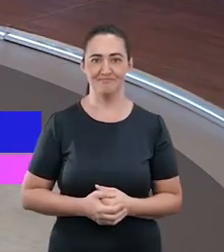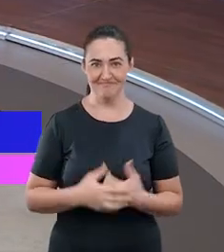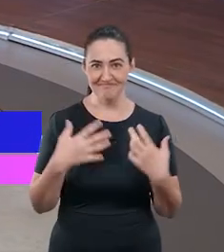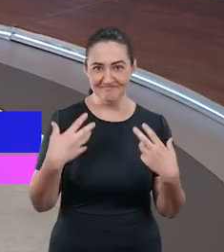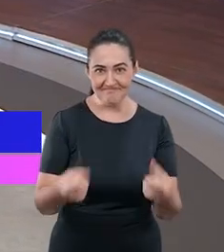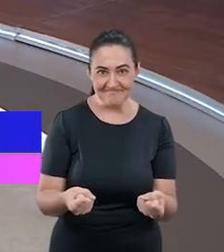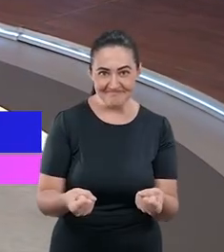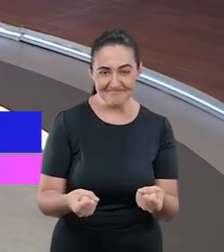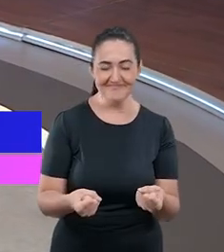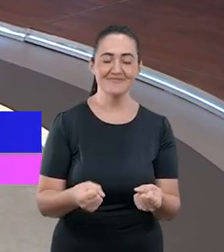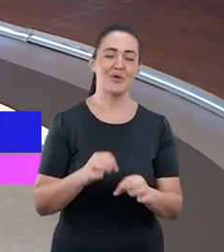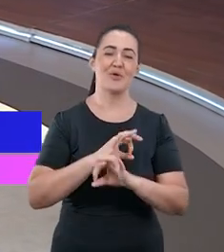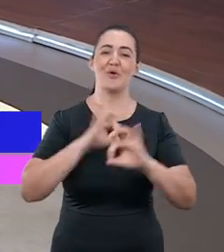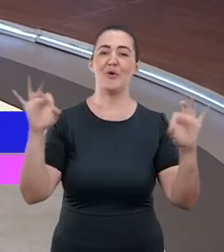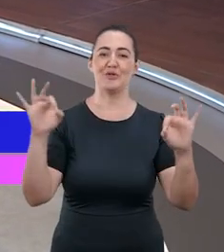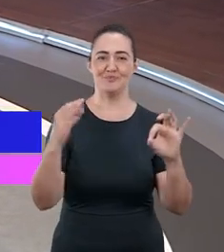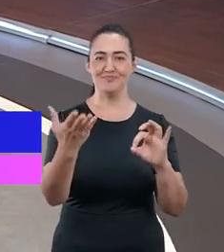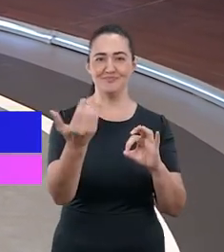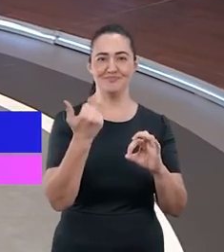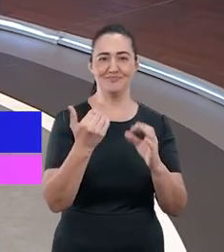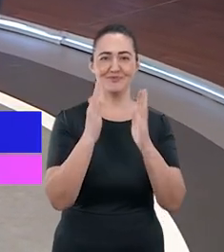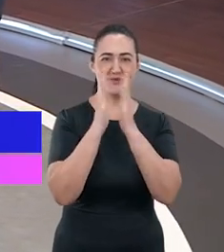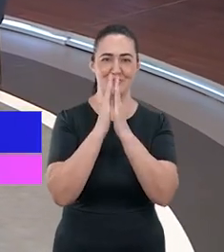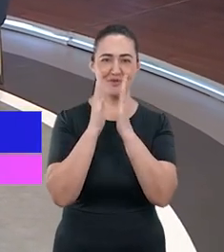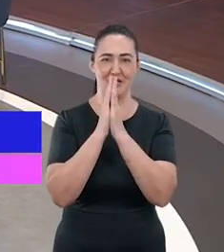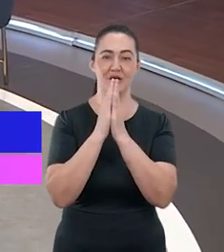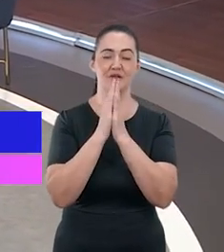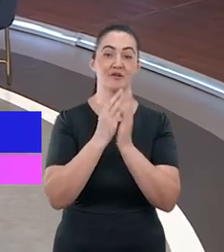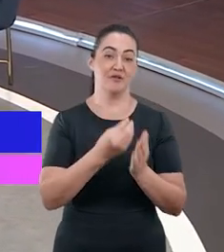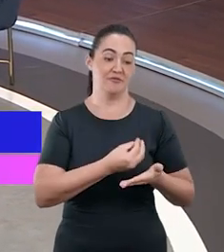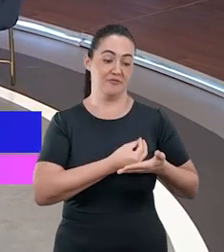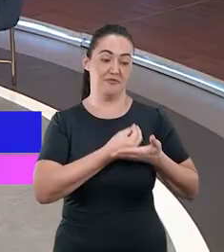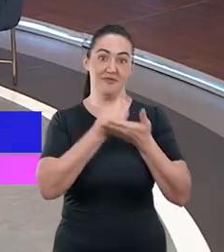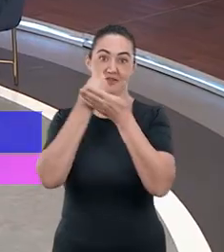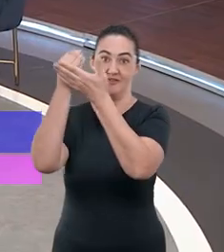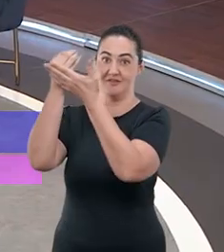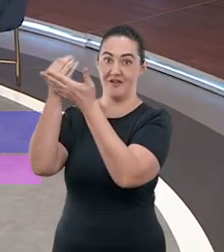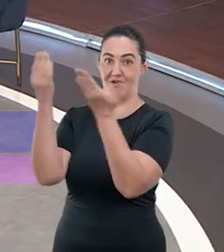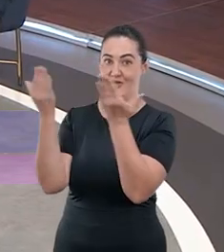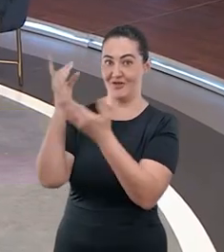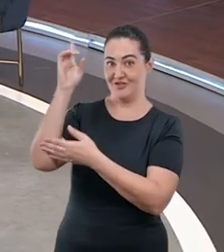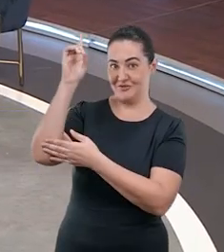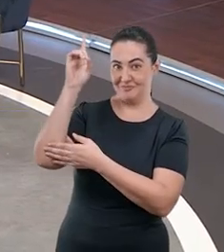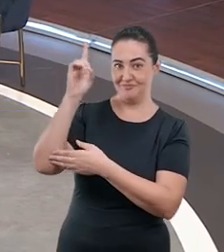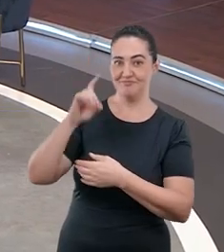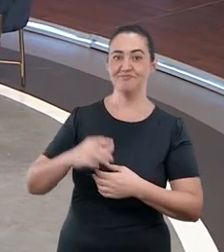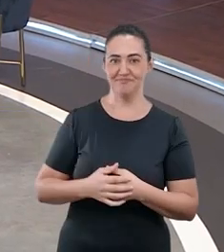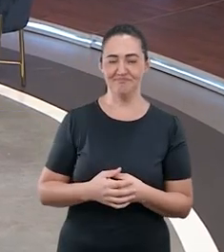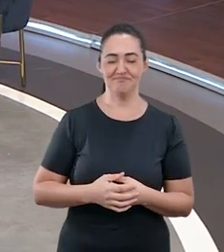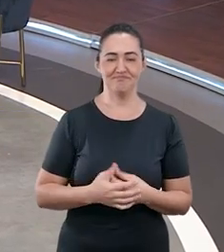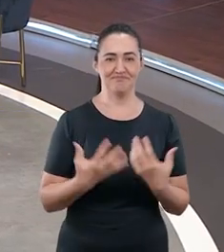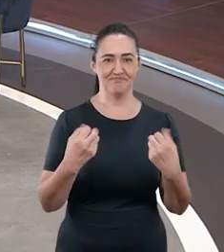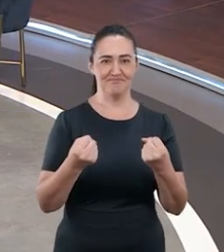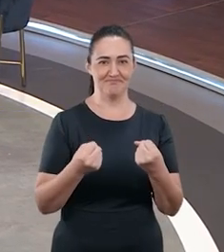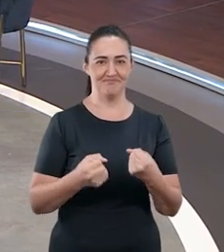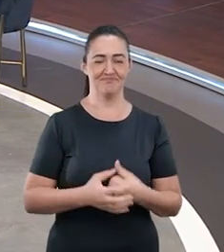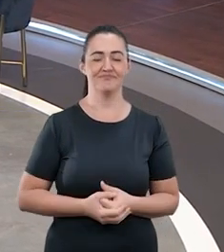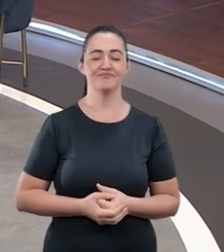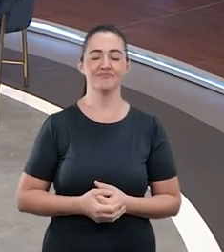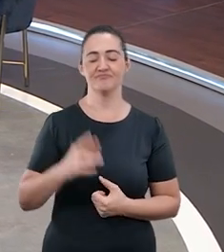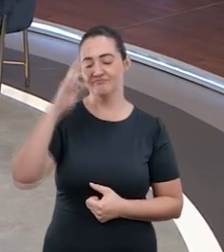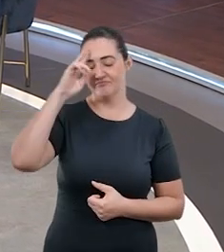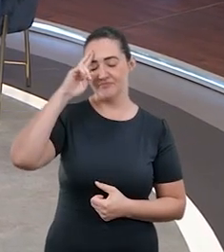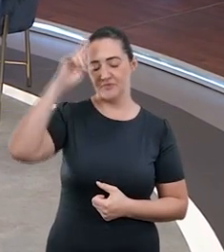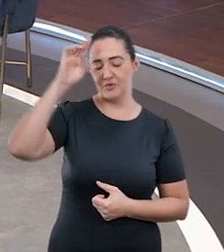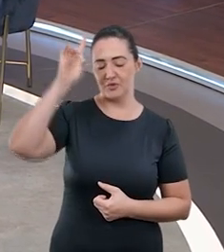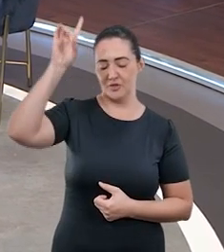seu desejo, eu quero nesse momento orar com você e entregar a sua vida nas mãos do Senhor. Vamos fechar os olhos, vamos falar com Deus. Deus